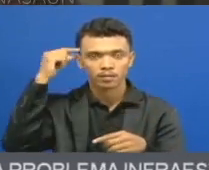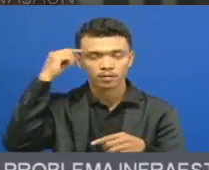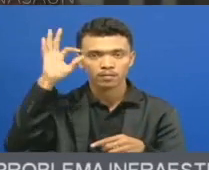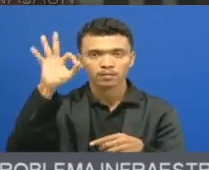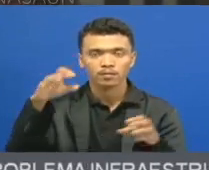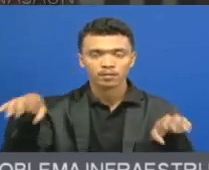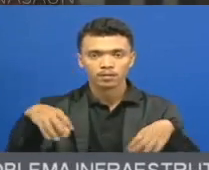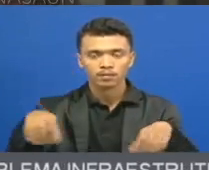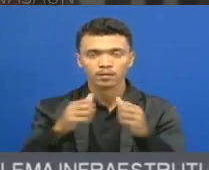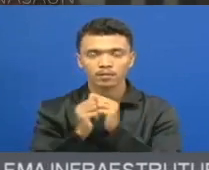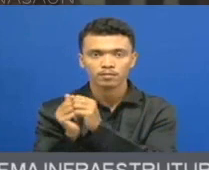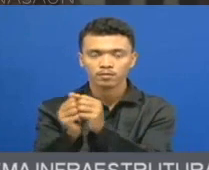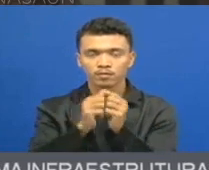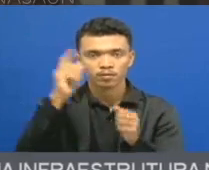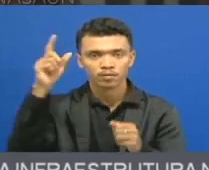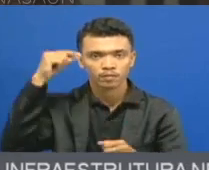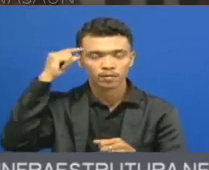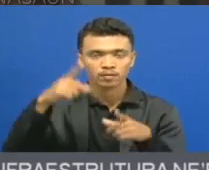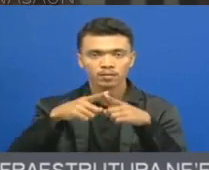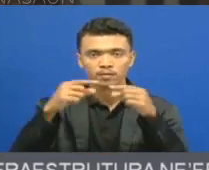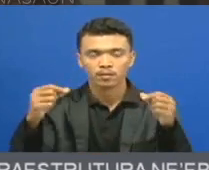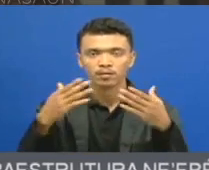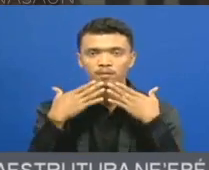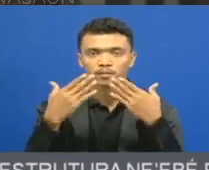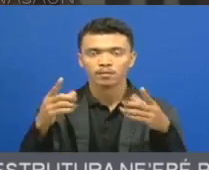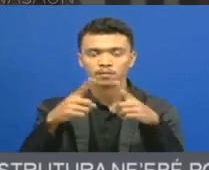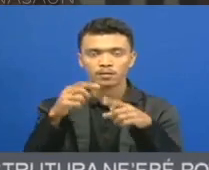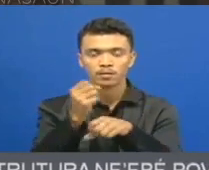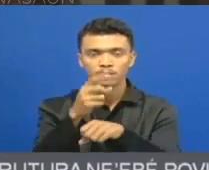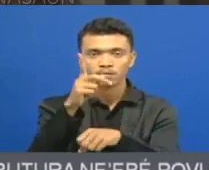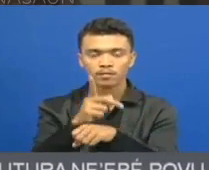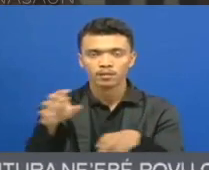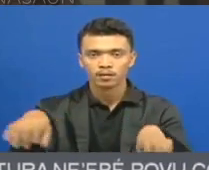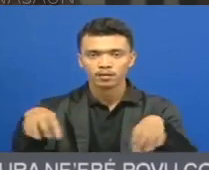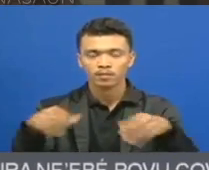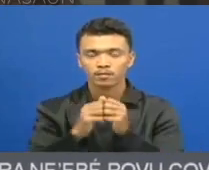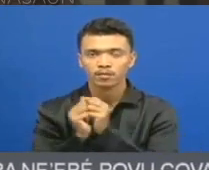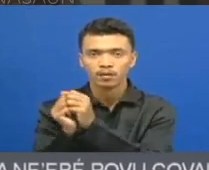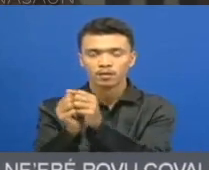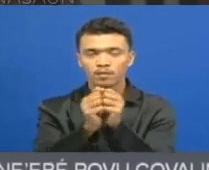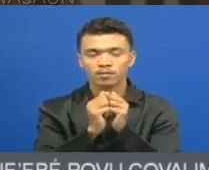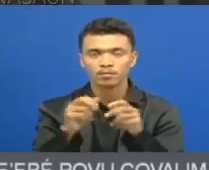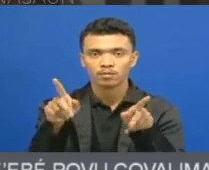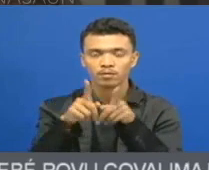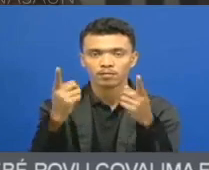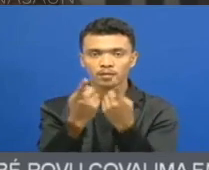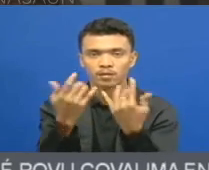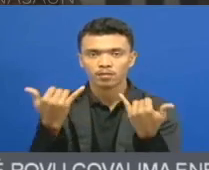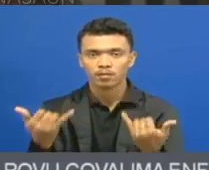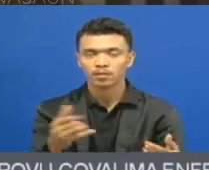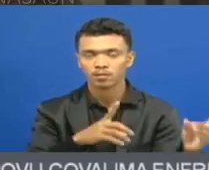serviço, Hamutu com o governo do Japão. Vamos agradecer a CFOP e serviço, Hamutu com a companhia, onde o Loro Hamutu